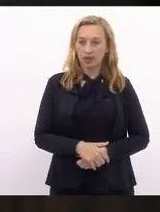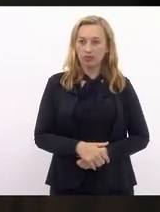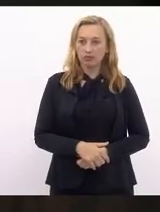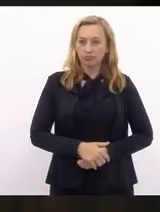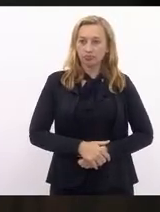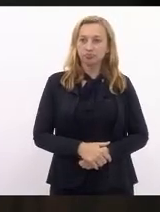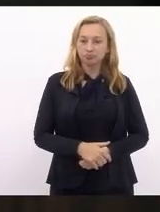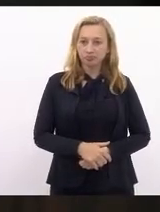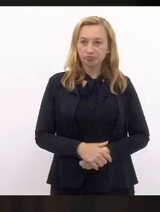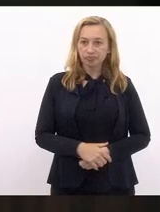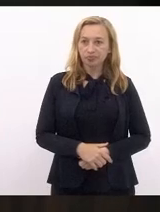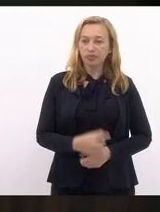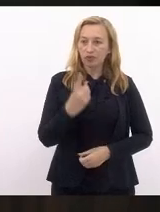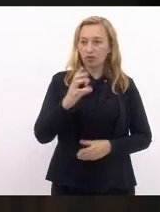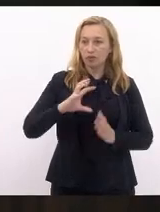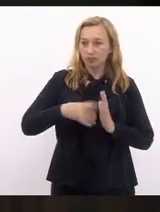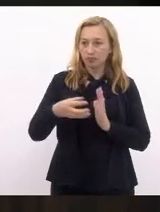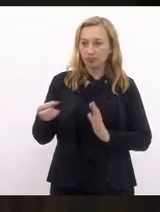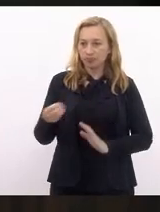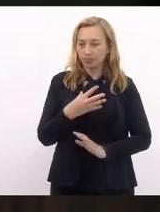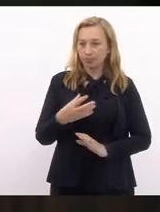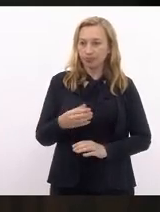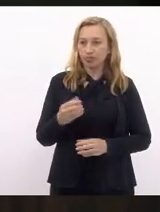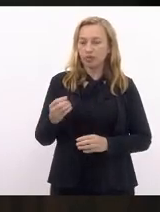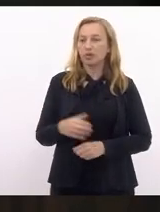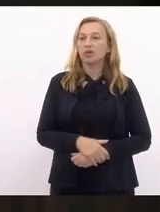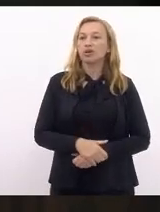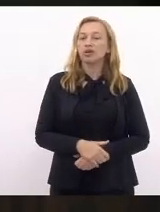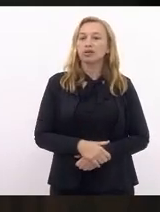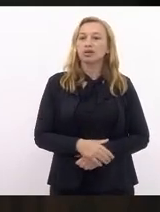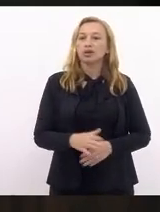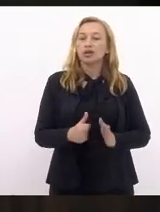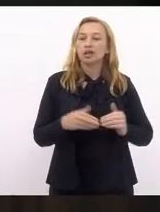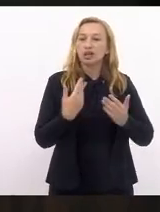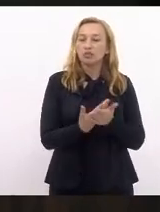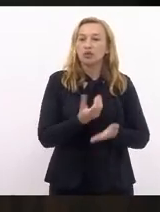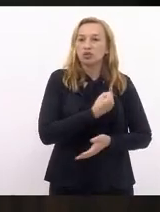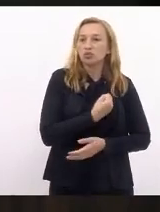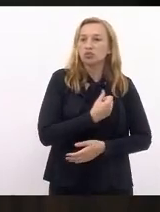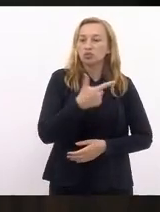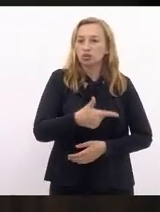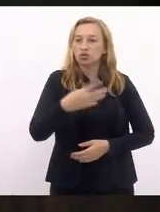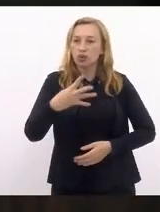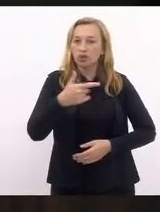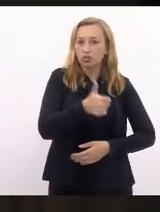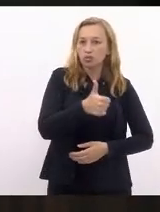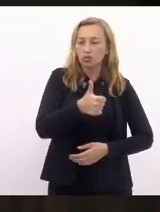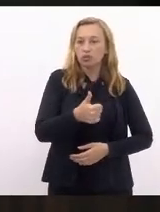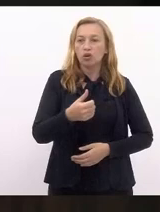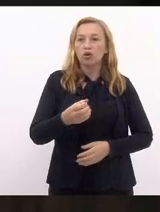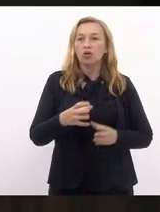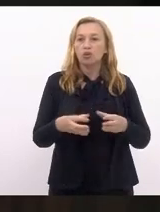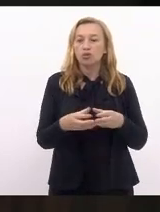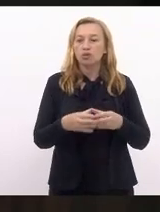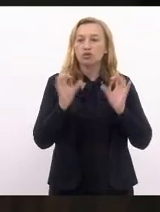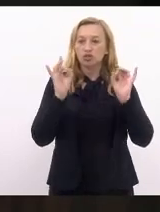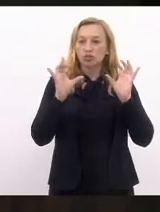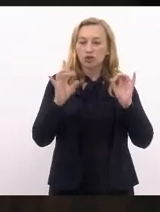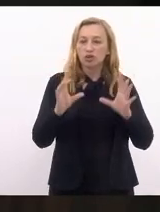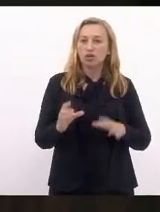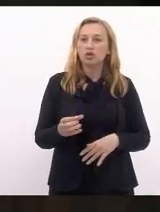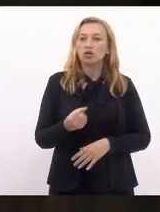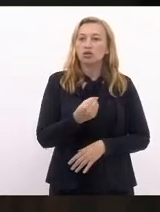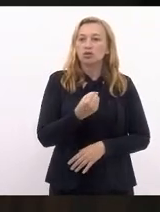vai à promulgação com volta para a abstenção do o requerimento nº 24 horas 2021 de apoio da comissão especial requerimento nº